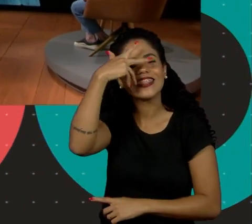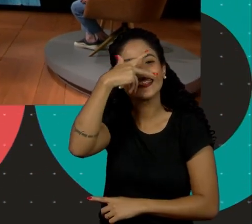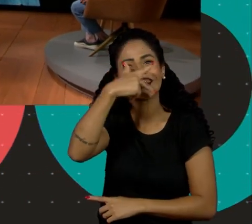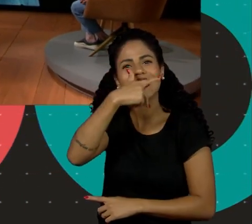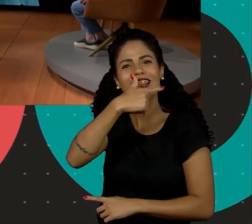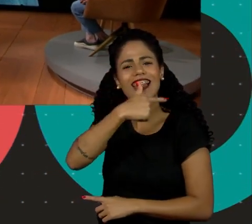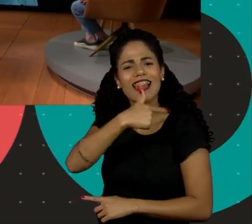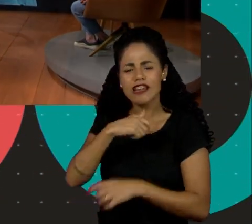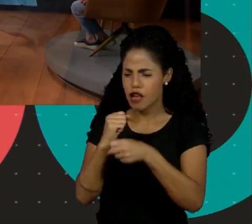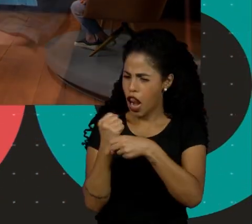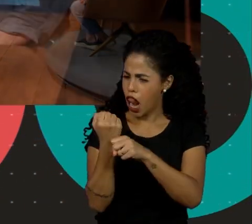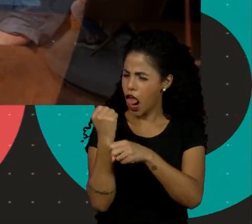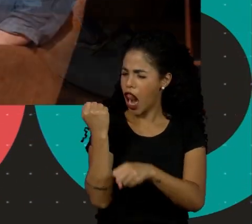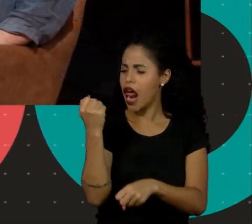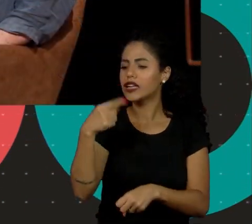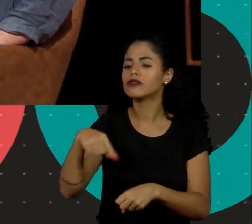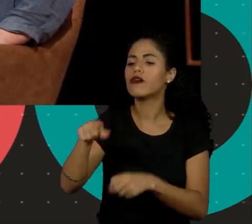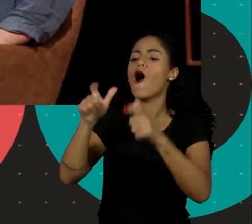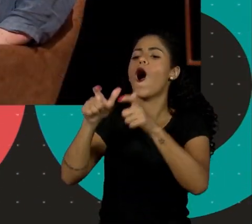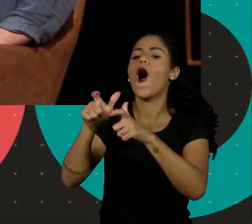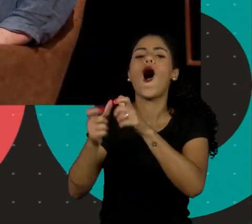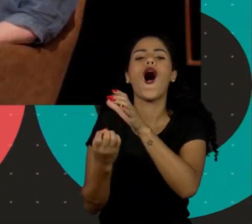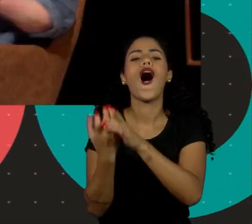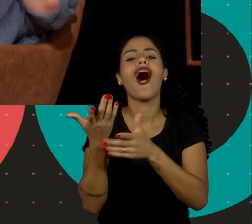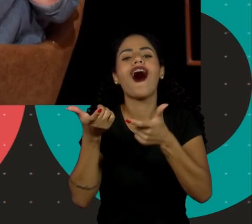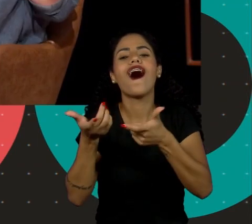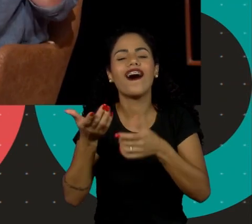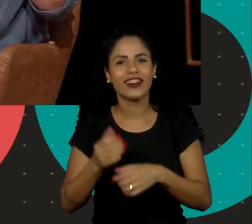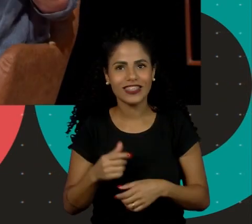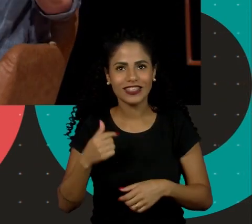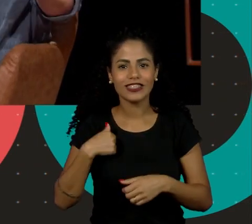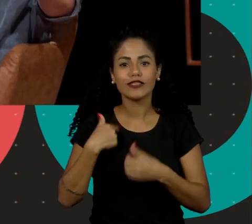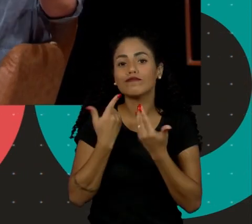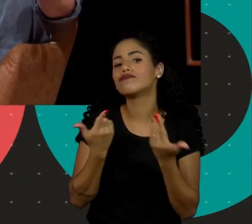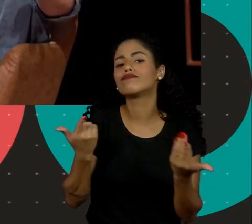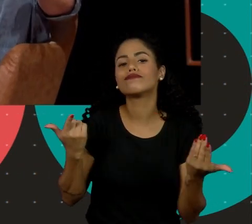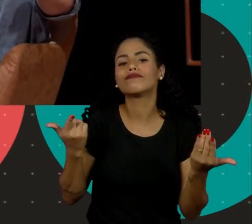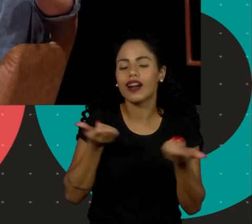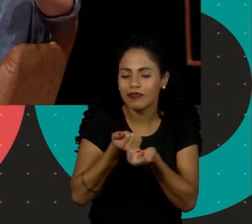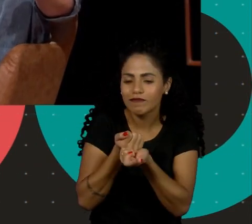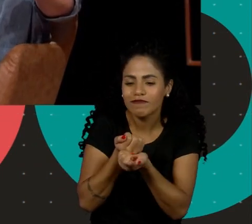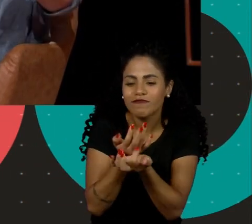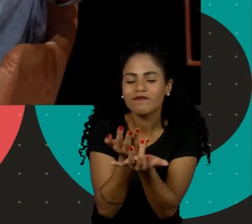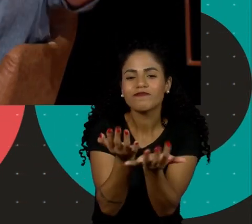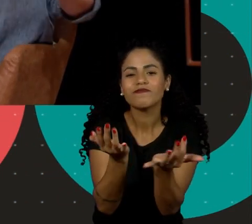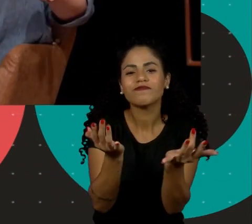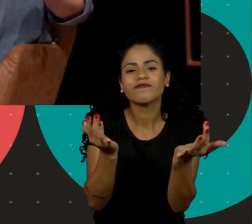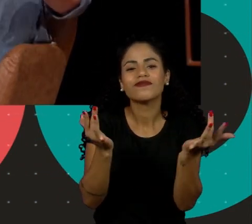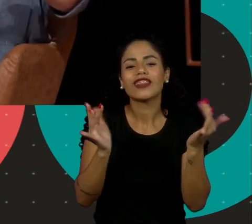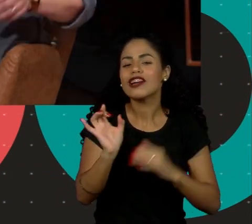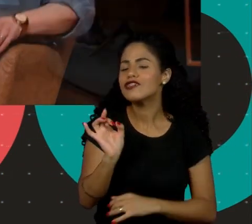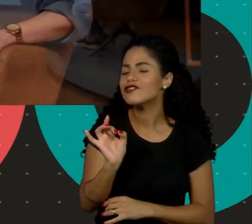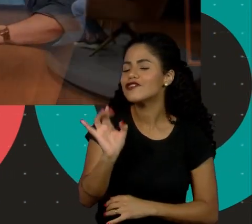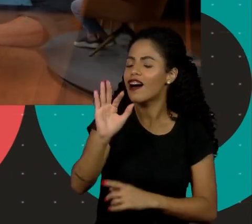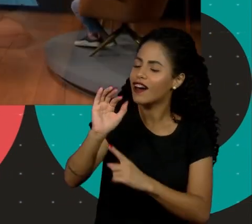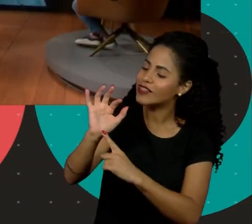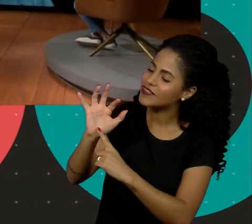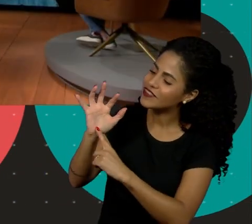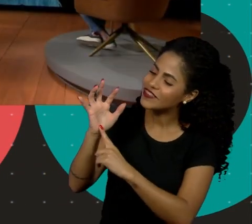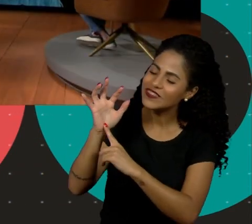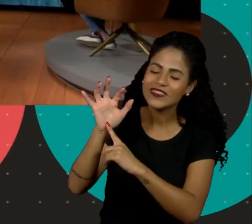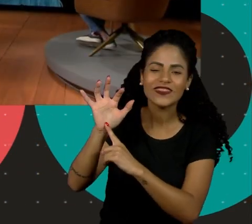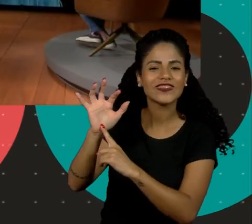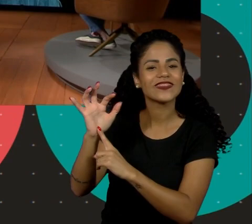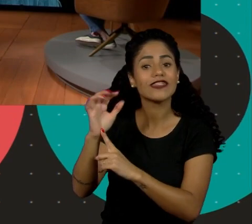Ninguém saberá de onde vêm os girassóis. Verão girassóis, apenas